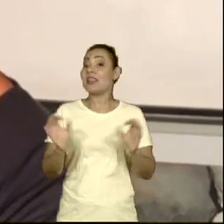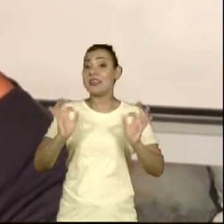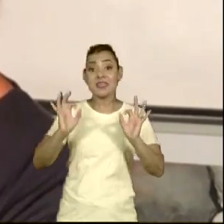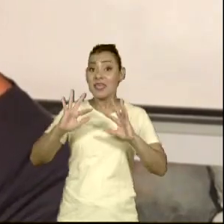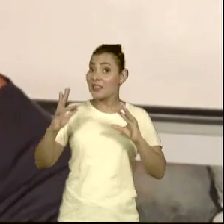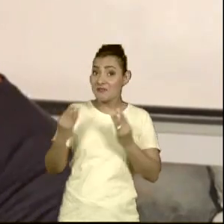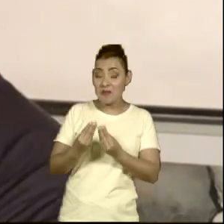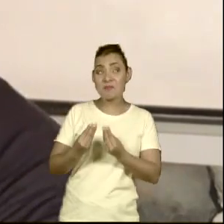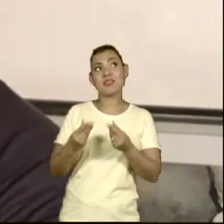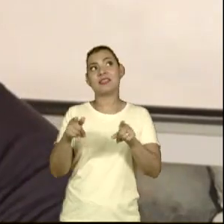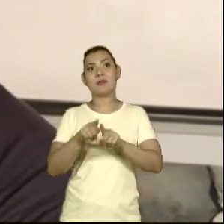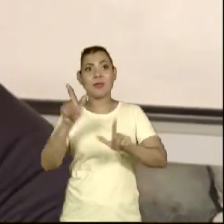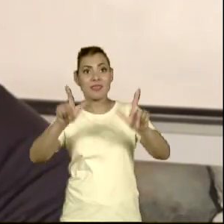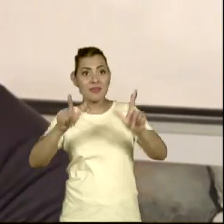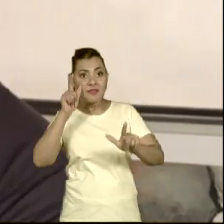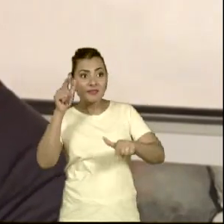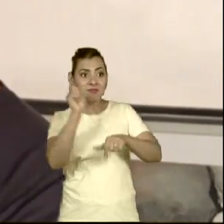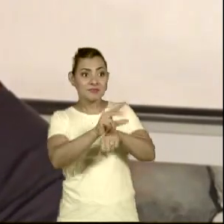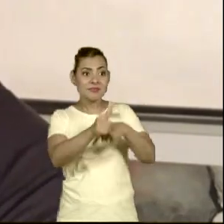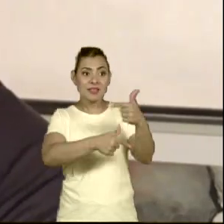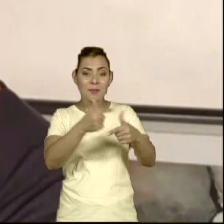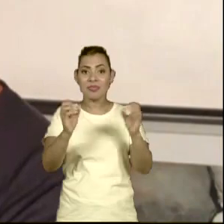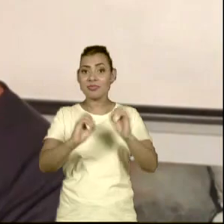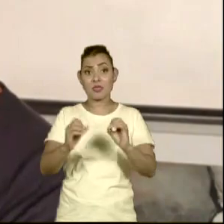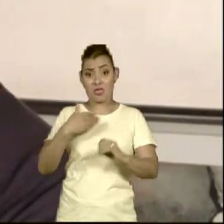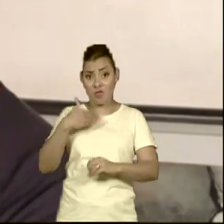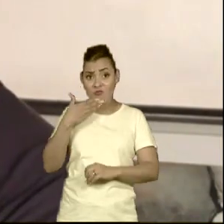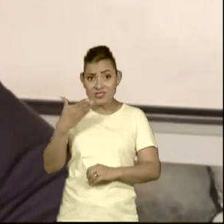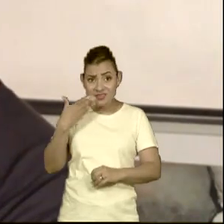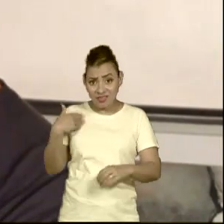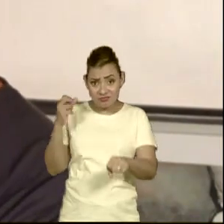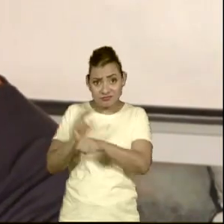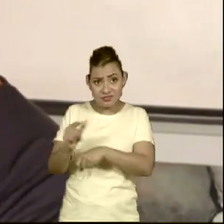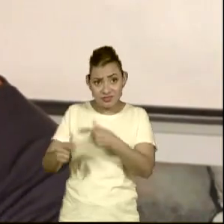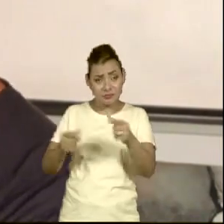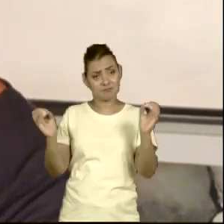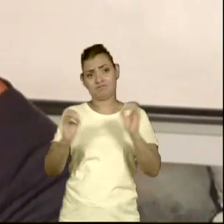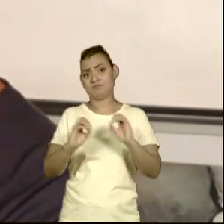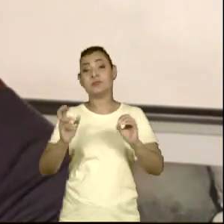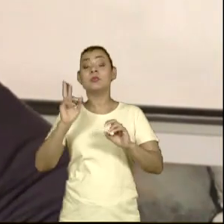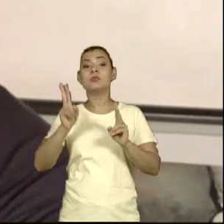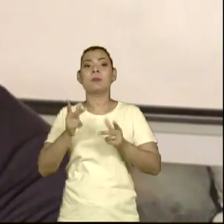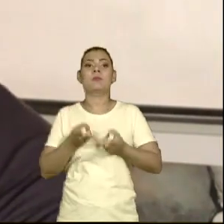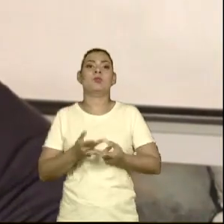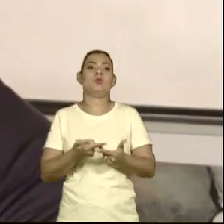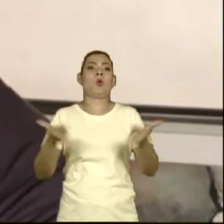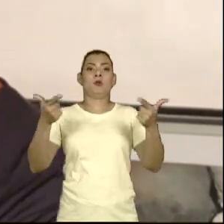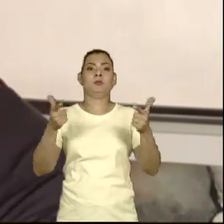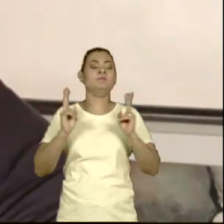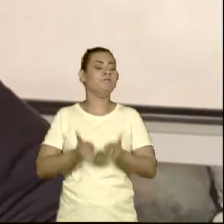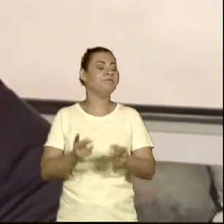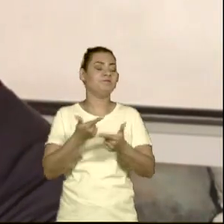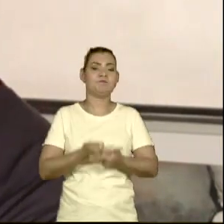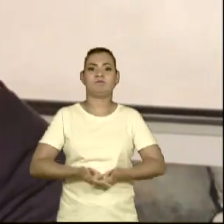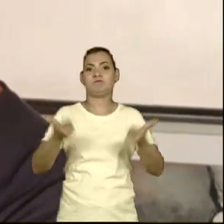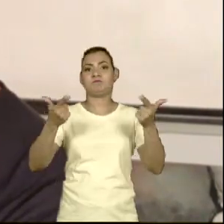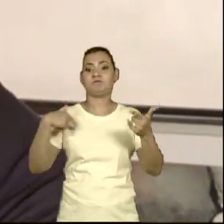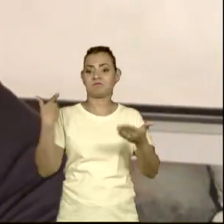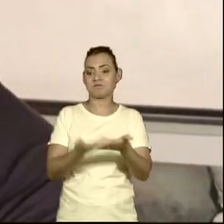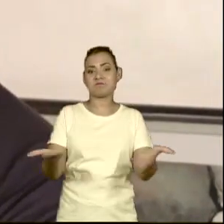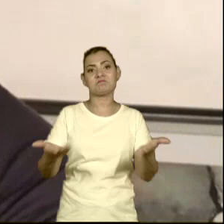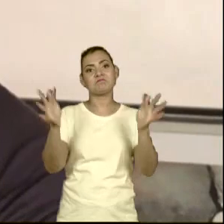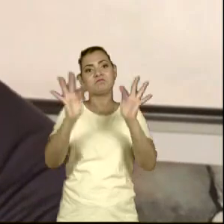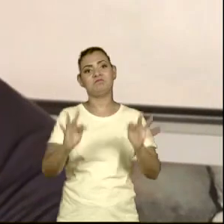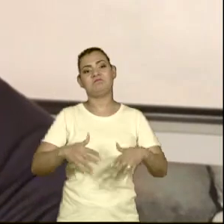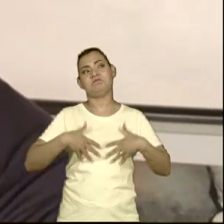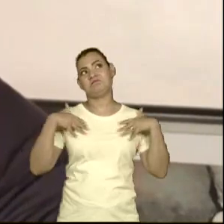ninguém na família trabalhando em televisão, eu não tive nenhuma facilidade por causa disso tudo, eu sempre tive muita sorte e tive e tenho essa carreira